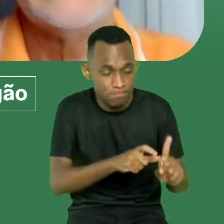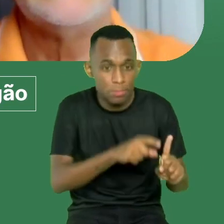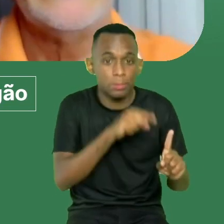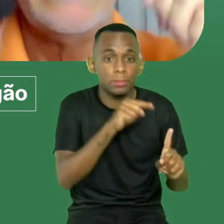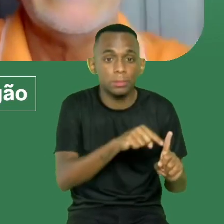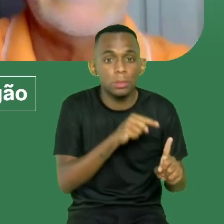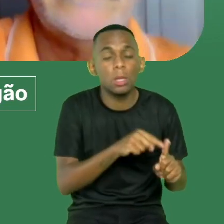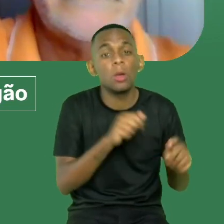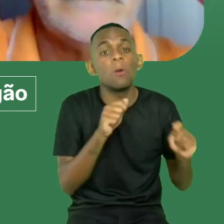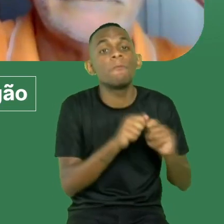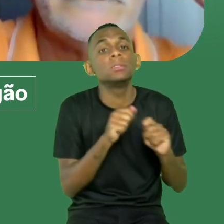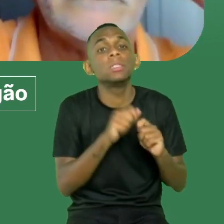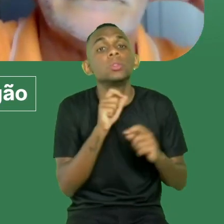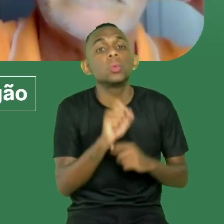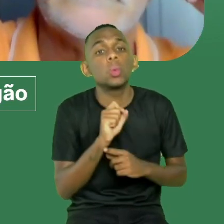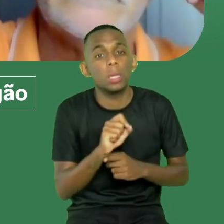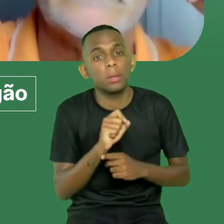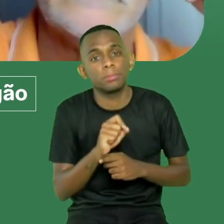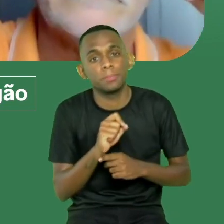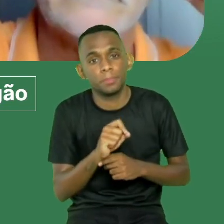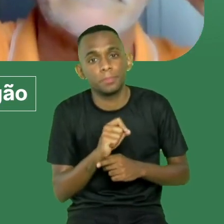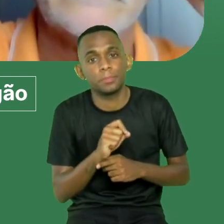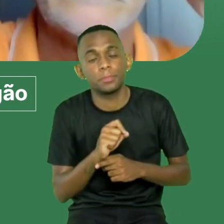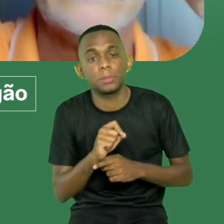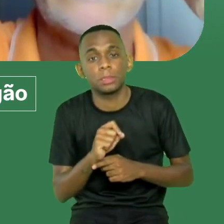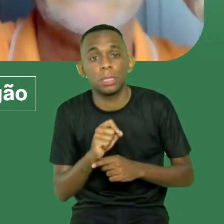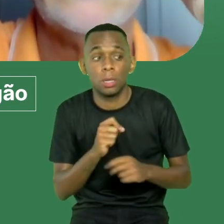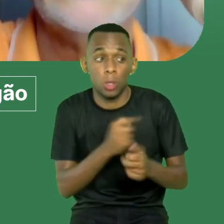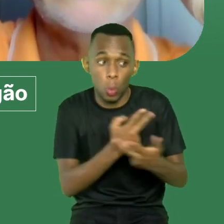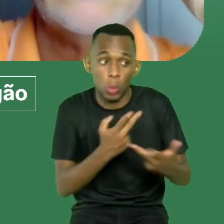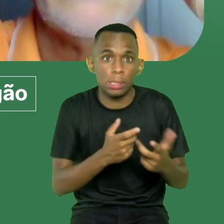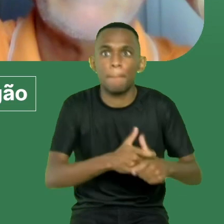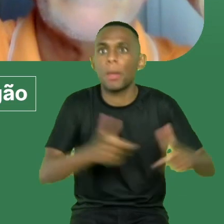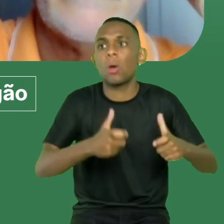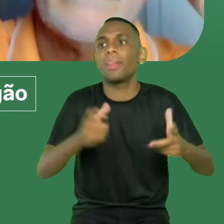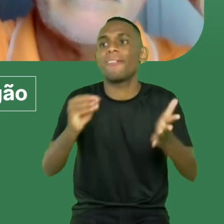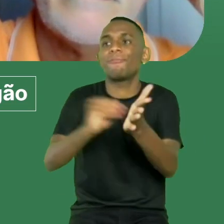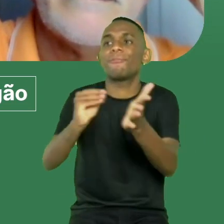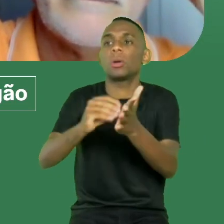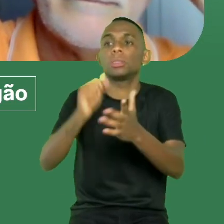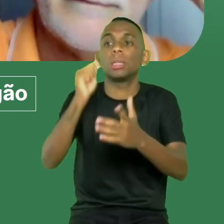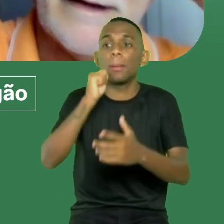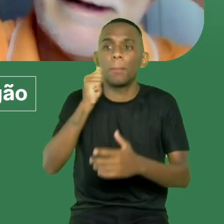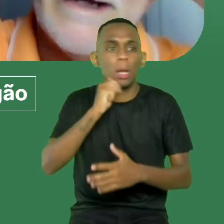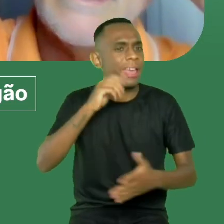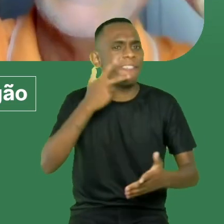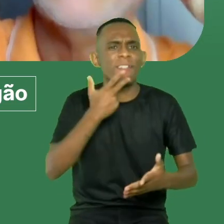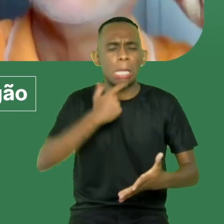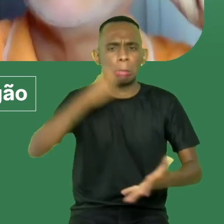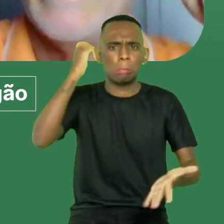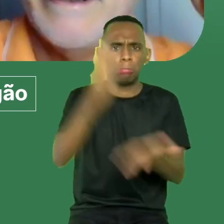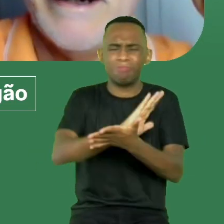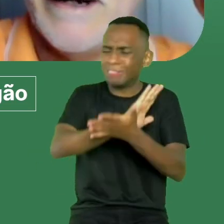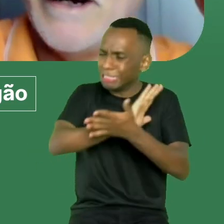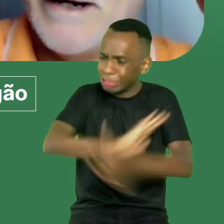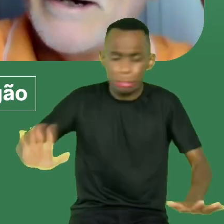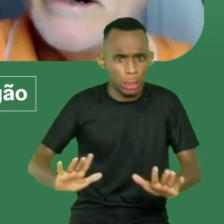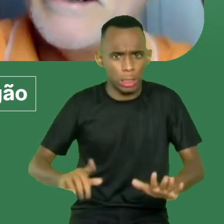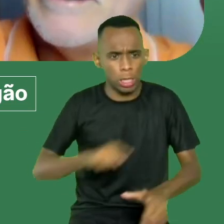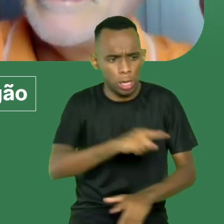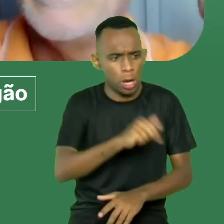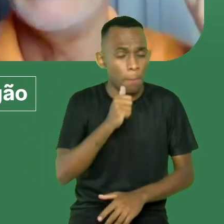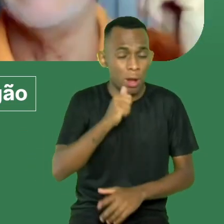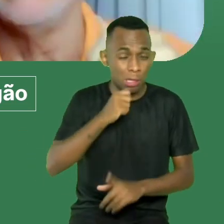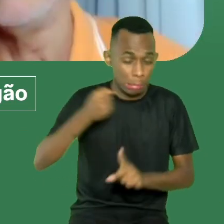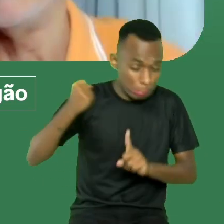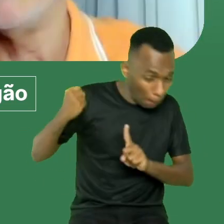fazendo uma coisa que a maioria das mulheres não faz, né? Que é dar o basta, né? Ela, no momento do soco ali, você